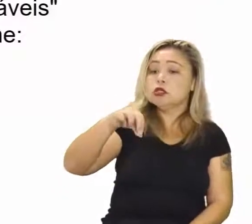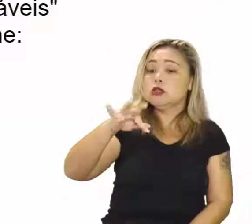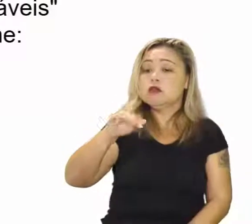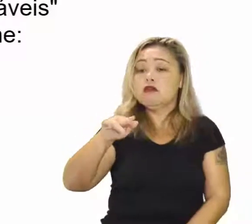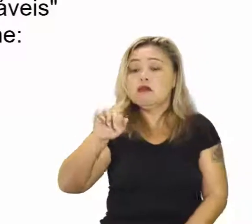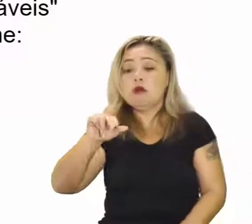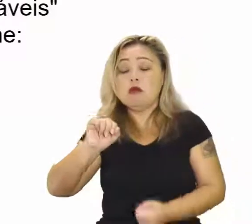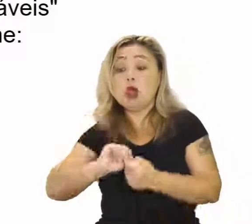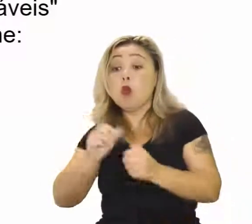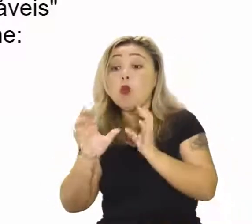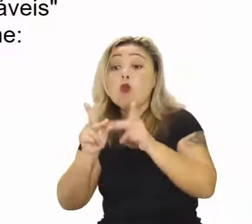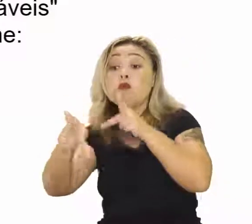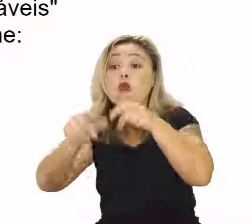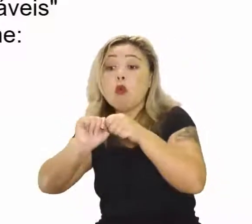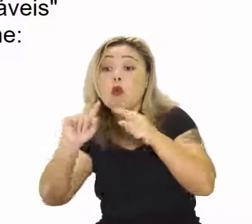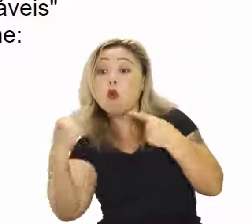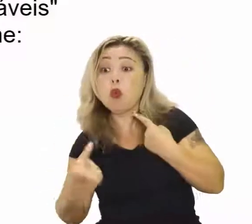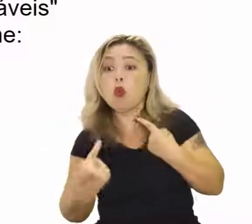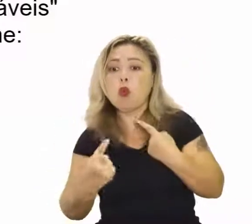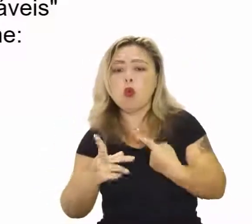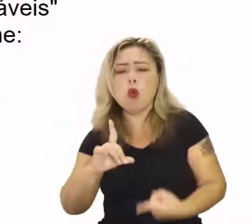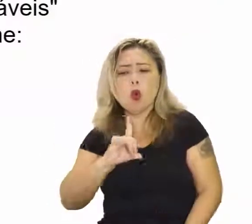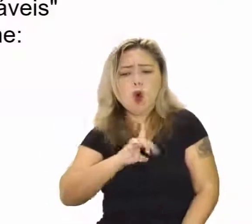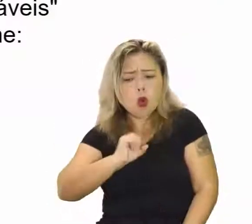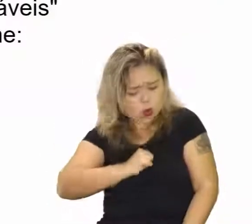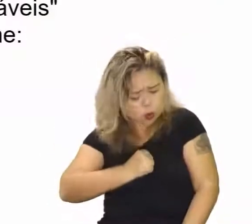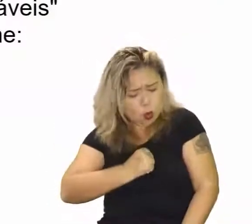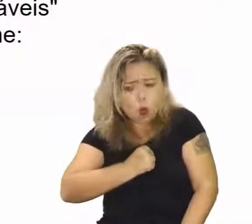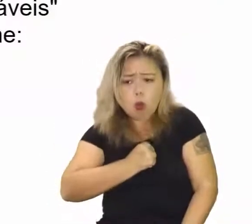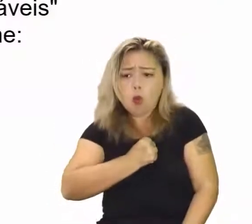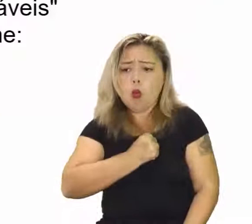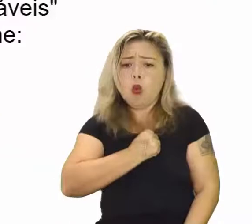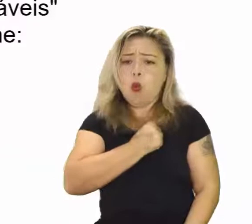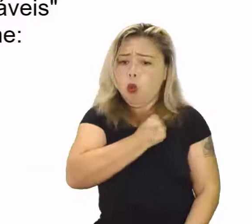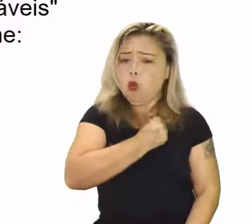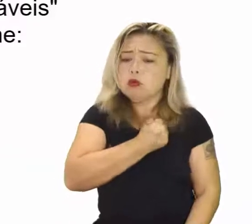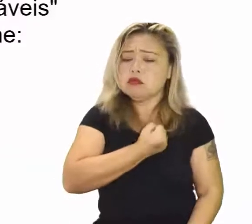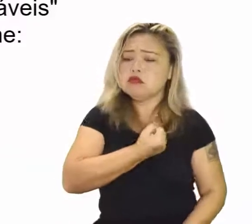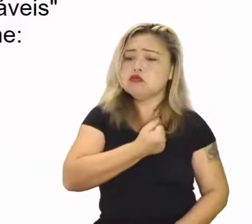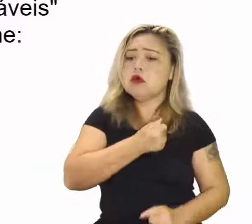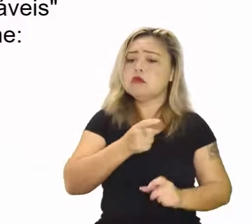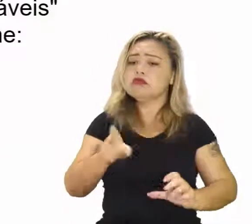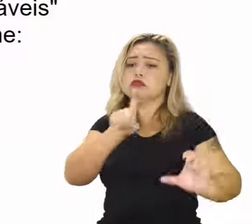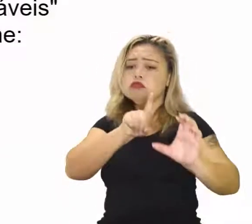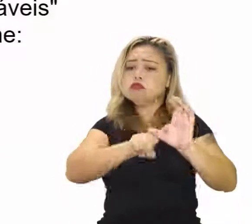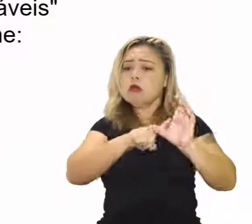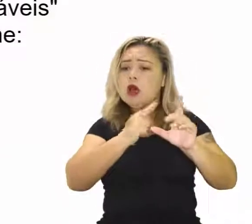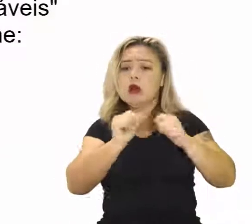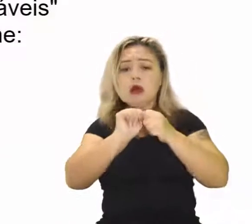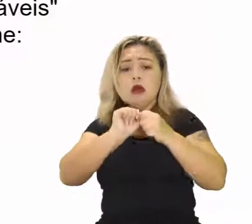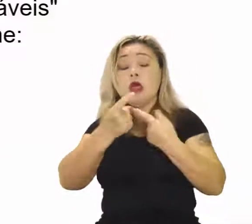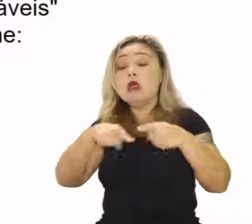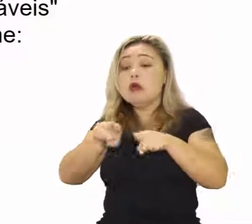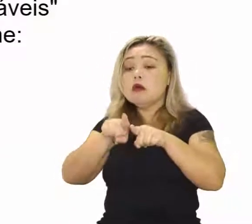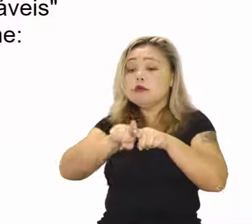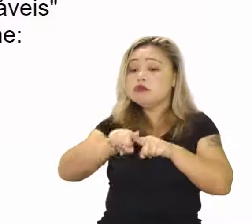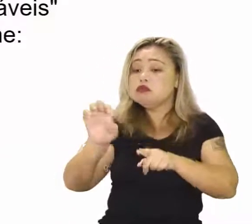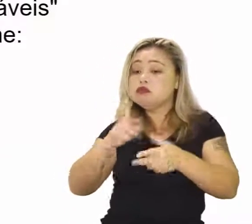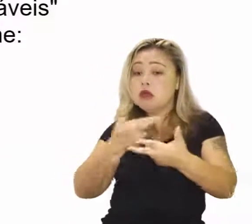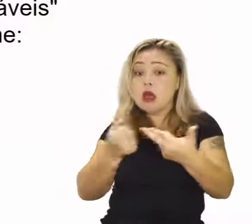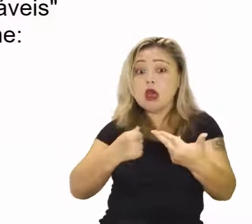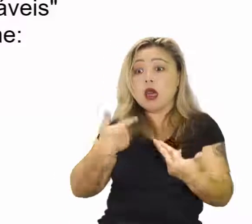povos, havia um ódio ao comunismo muito grande, aos homossexuais, um ódio